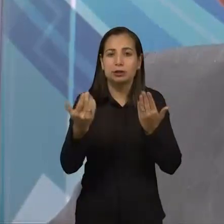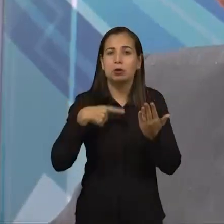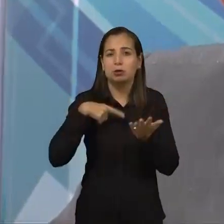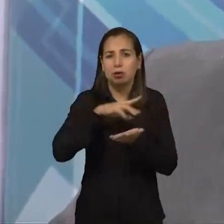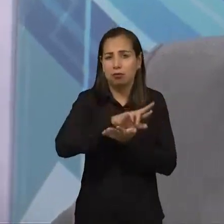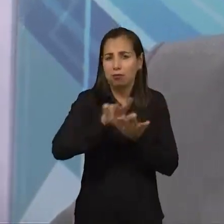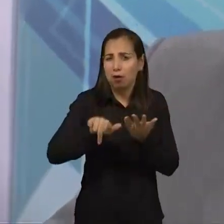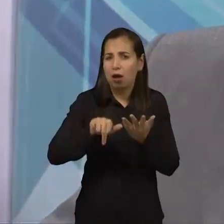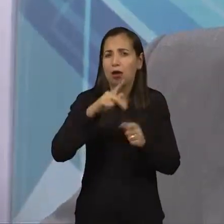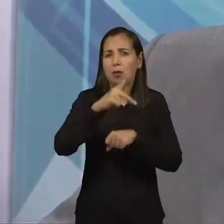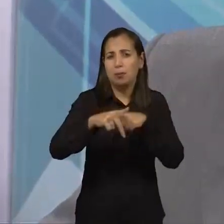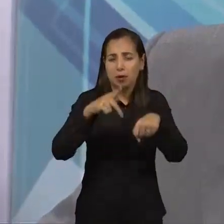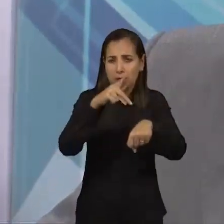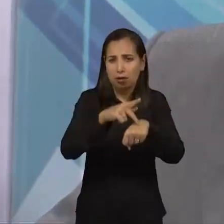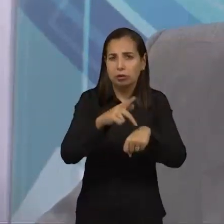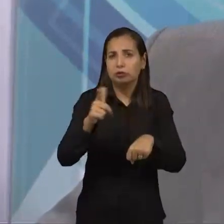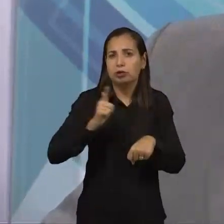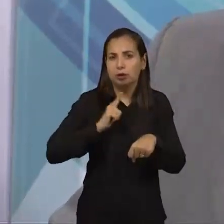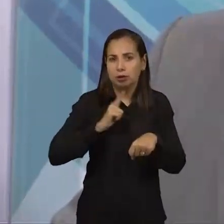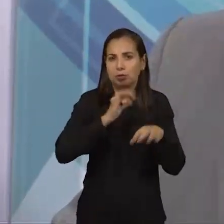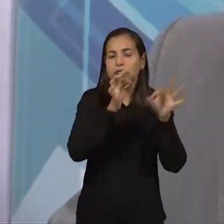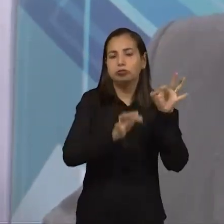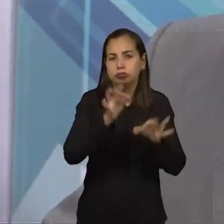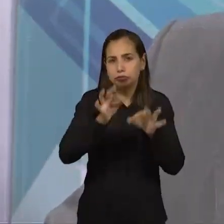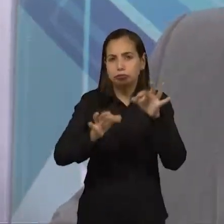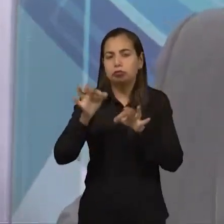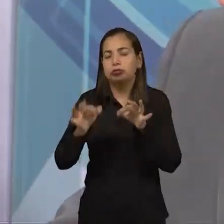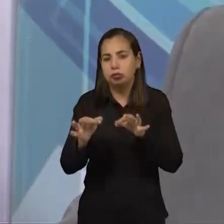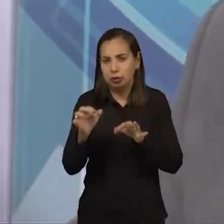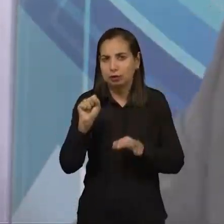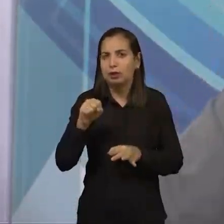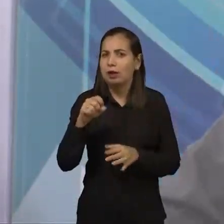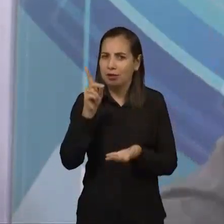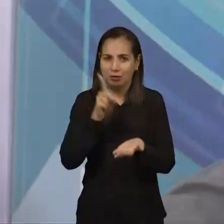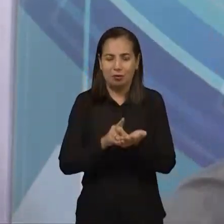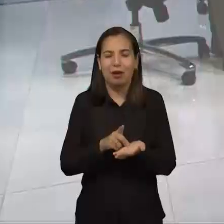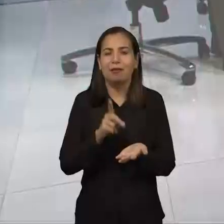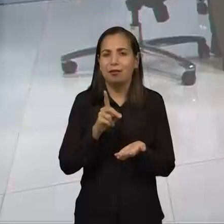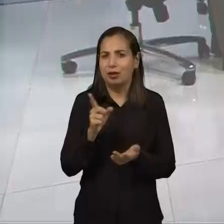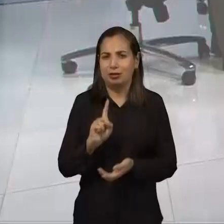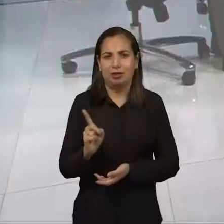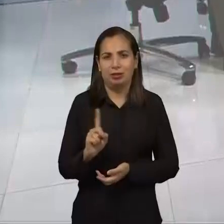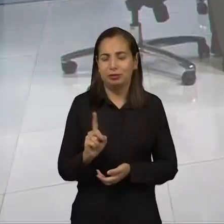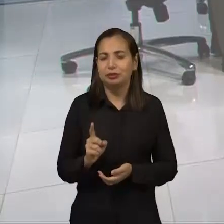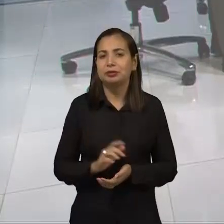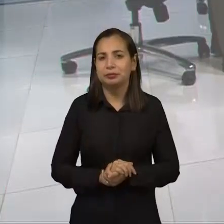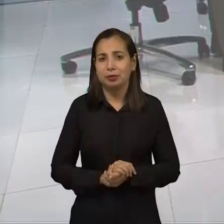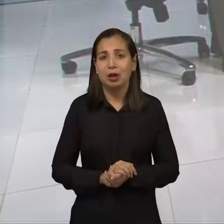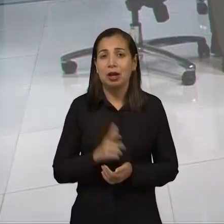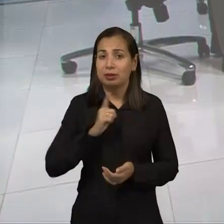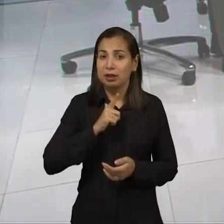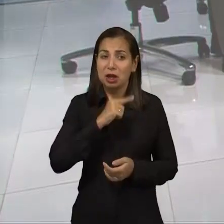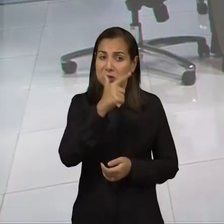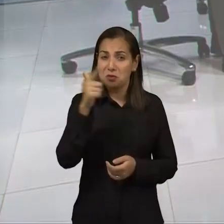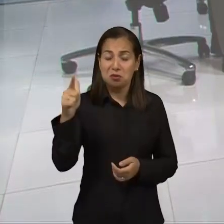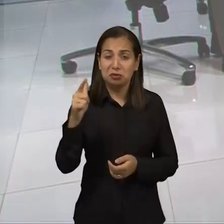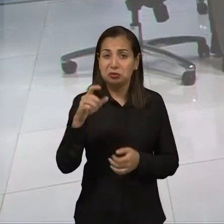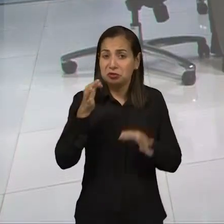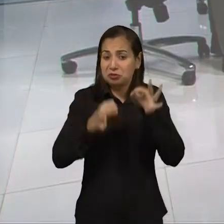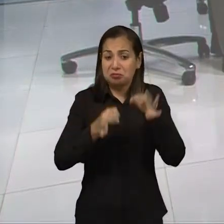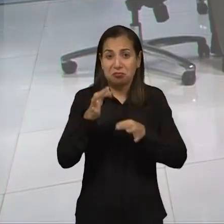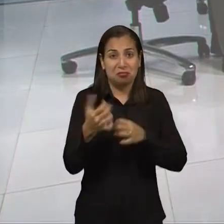vários países que esperam um trânsito em julgado. Isso não é verdade. Tem alguns que não tem nem julgamento. Tem alguns que não tem nem julgamento. Ou